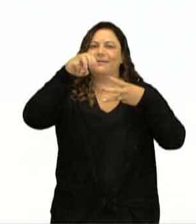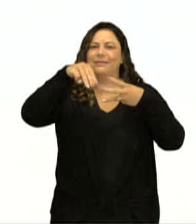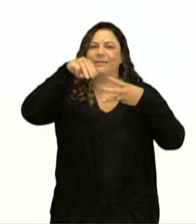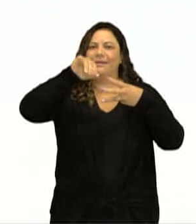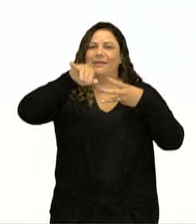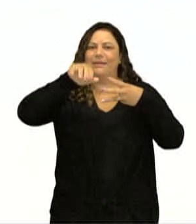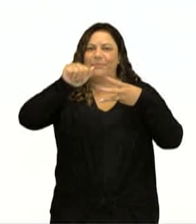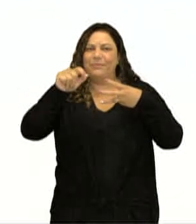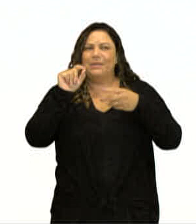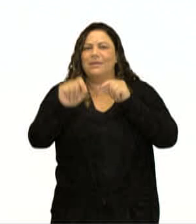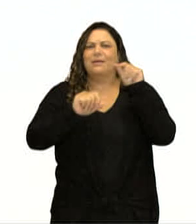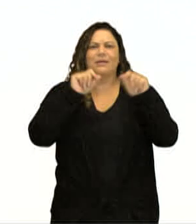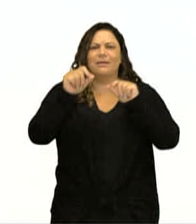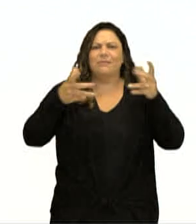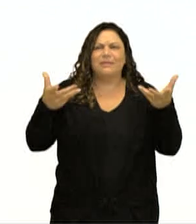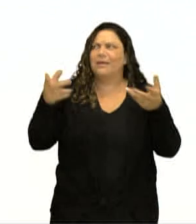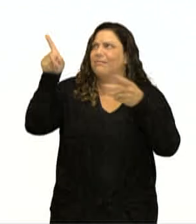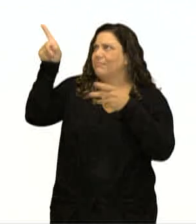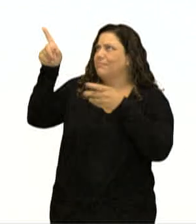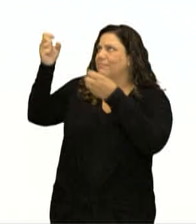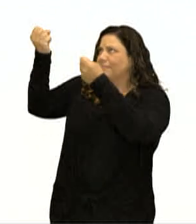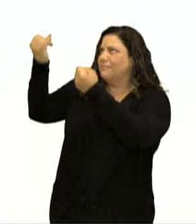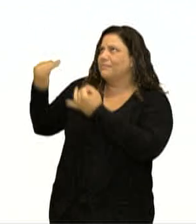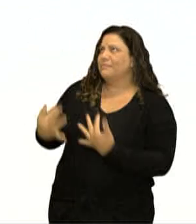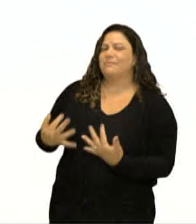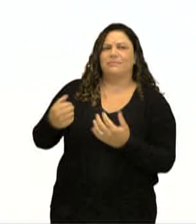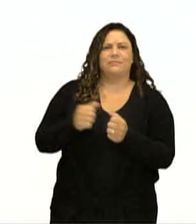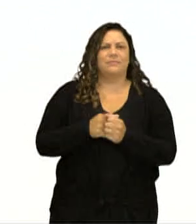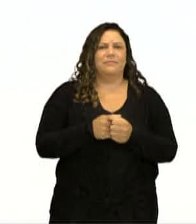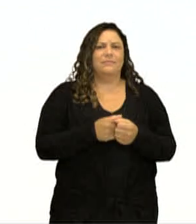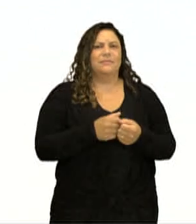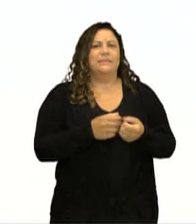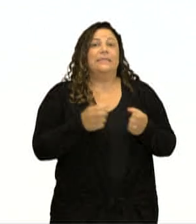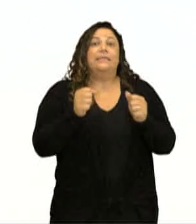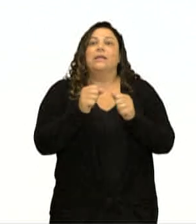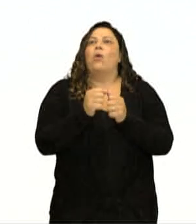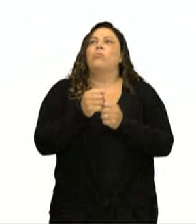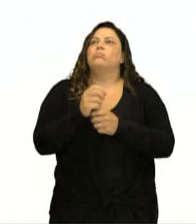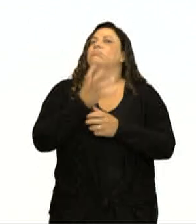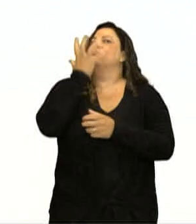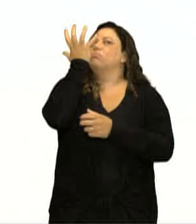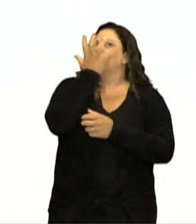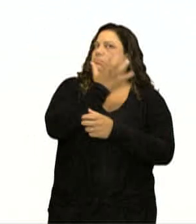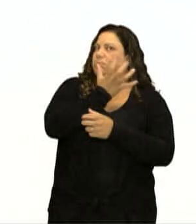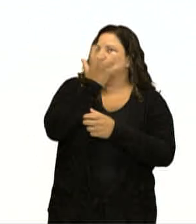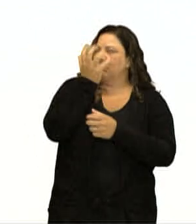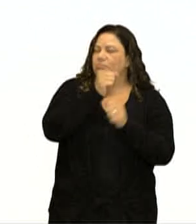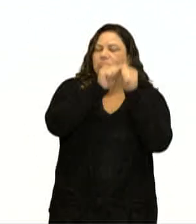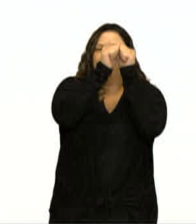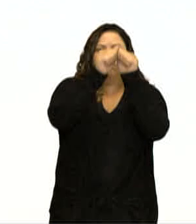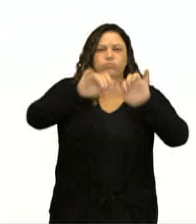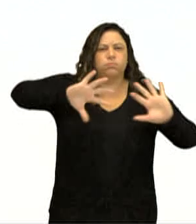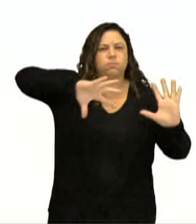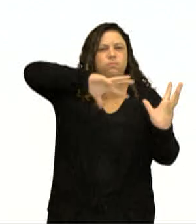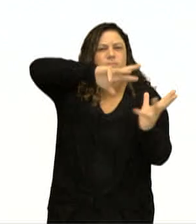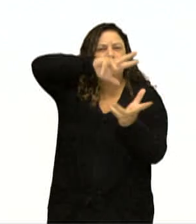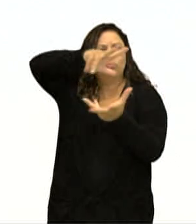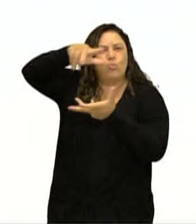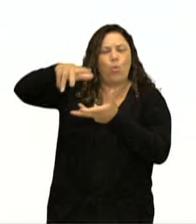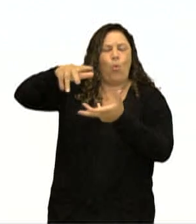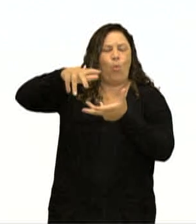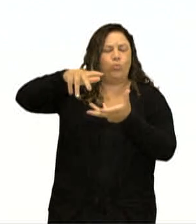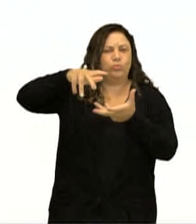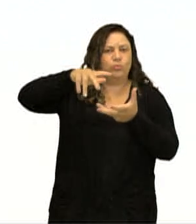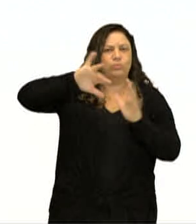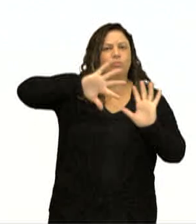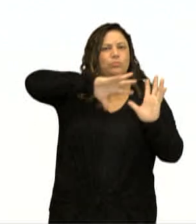vírus. Novamente aqui. Redução dos números de casos de doenças infecciosas em toda a comunidade, uma